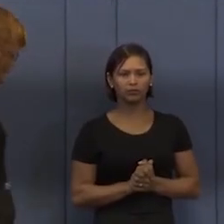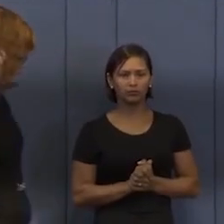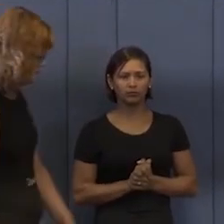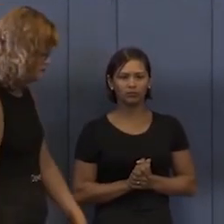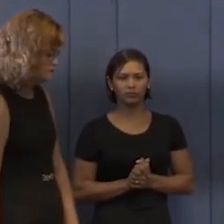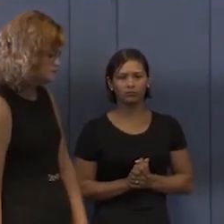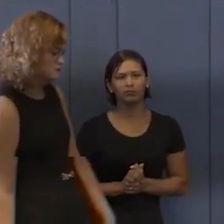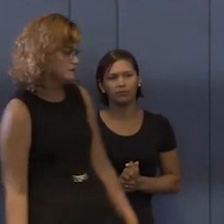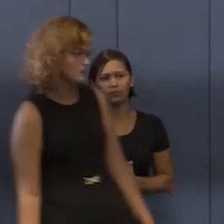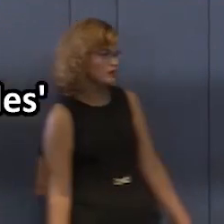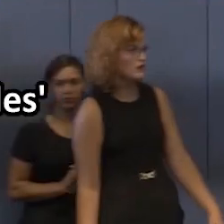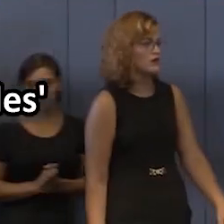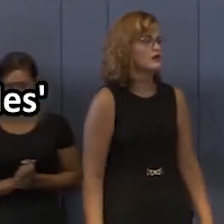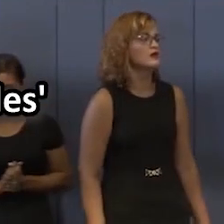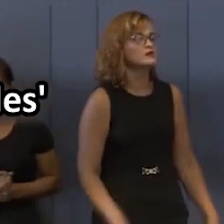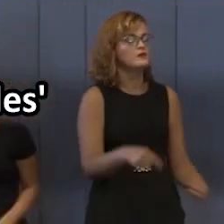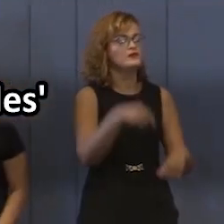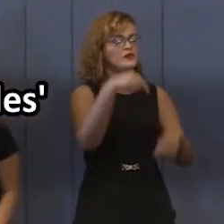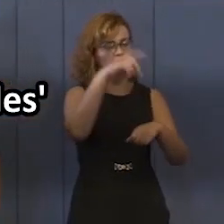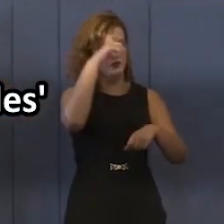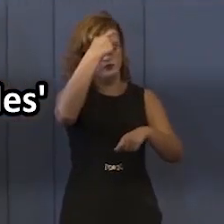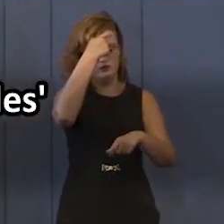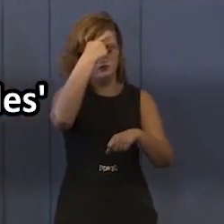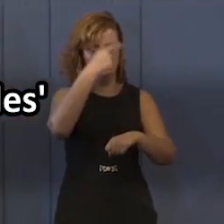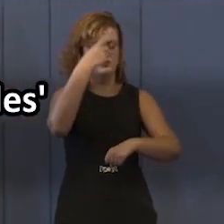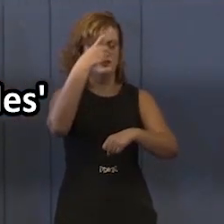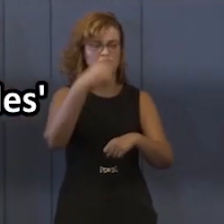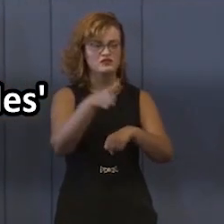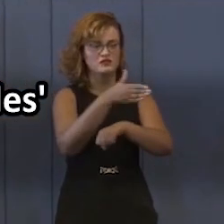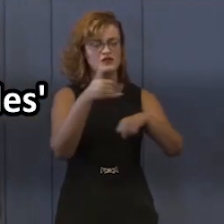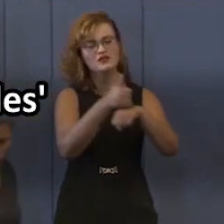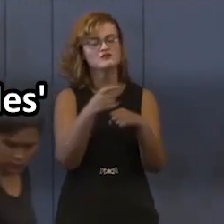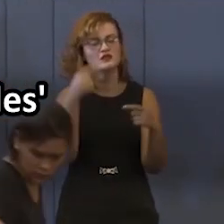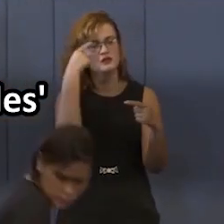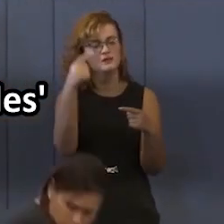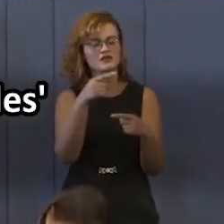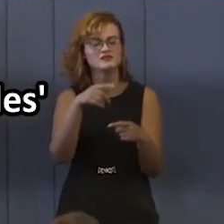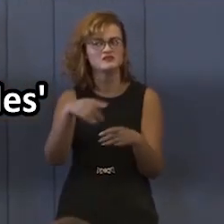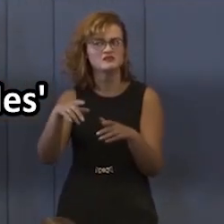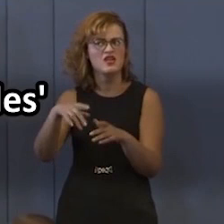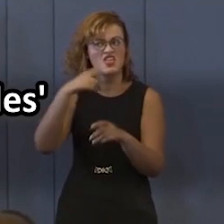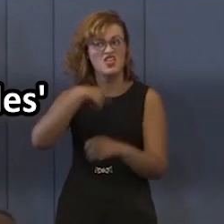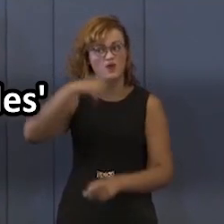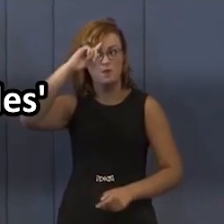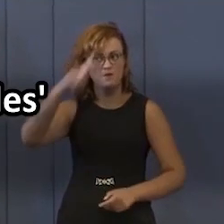é o nacionalismo? O nacionalismo ele está ligado exatamente ao conceito de autodeterminação dos povos. Eu